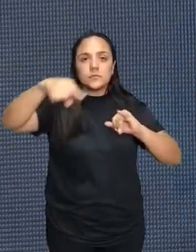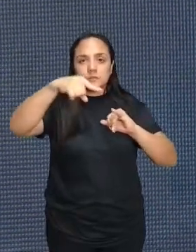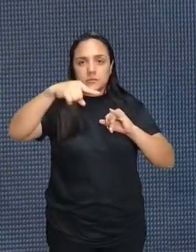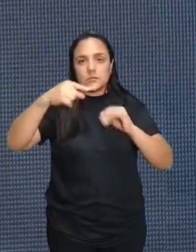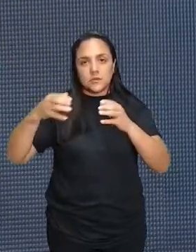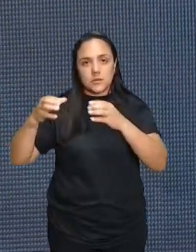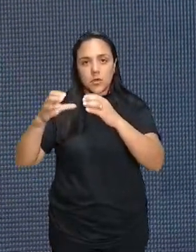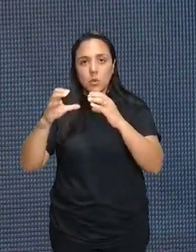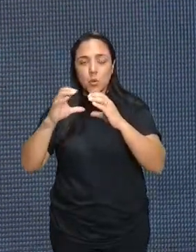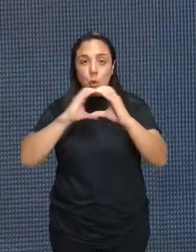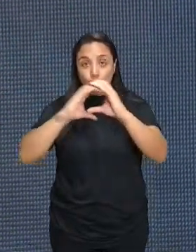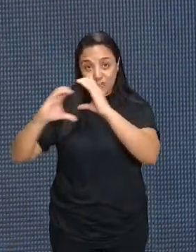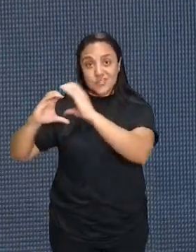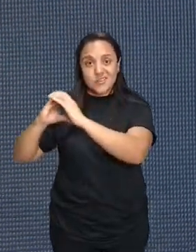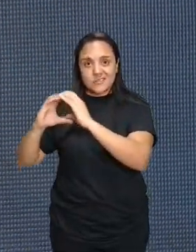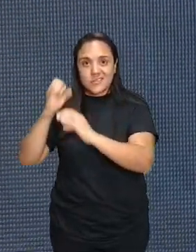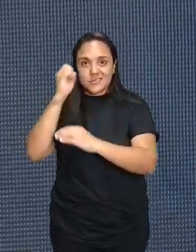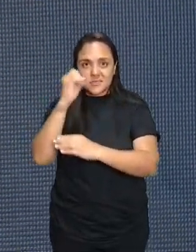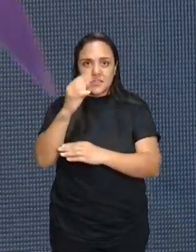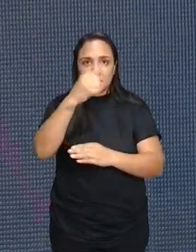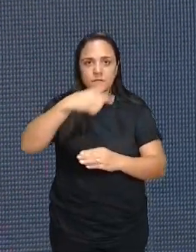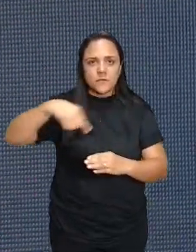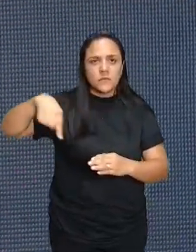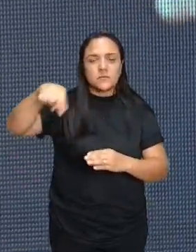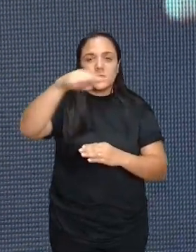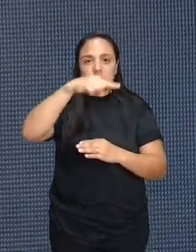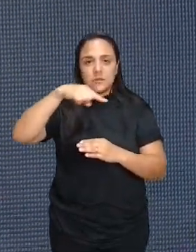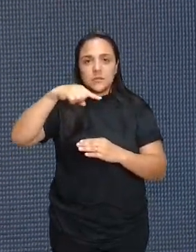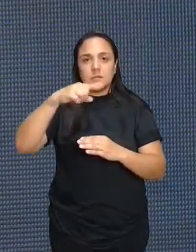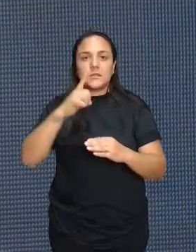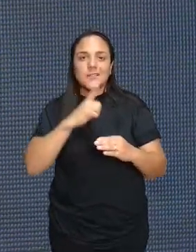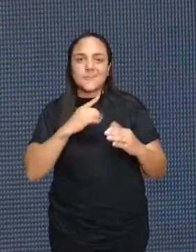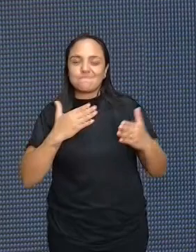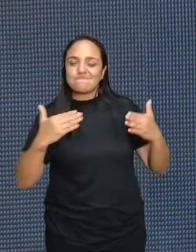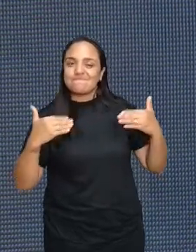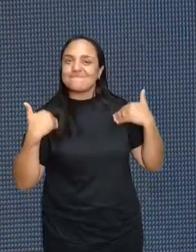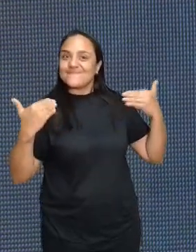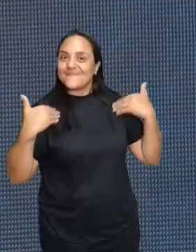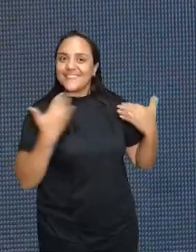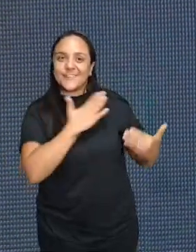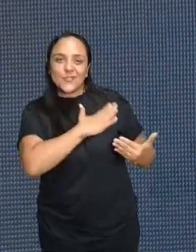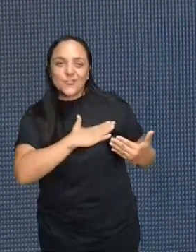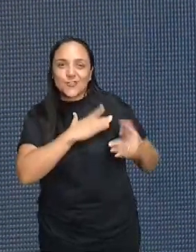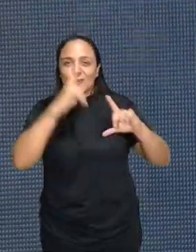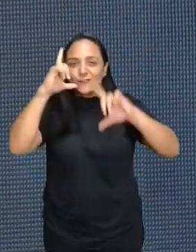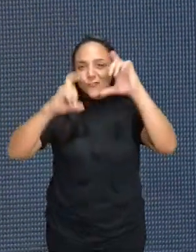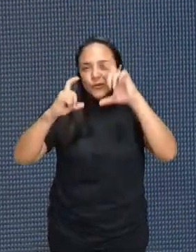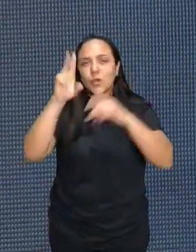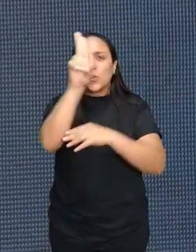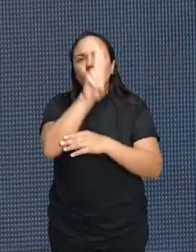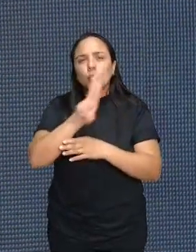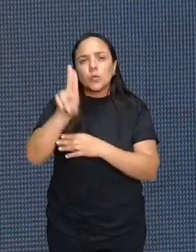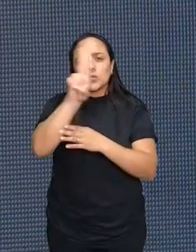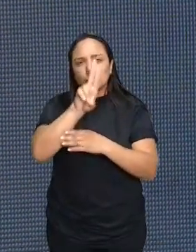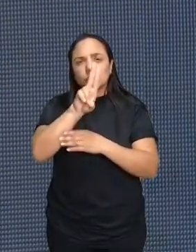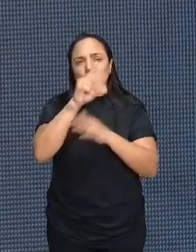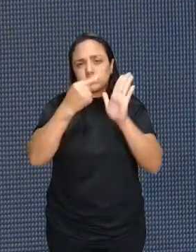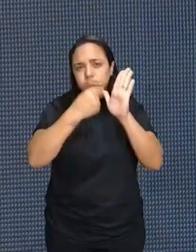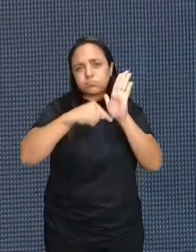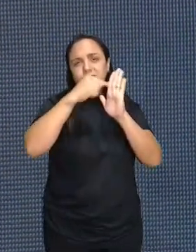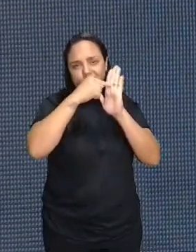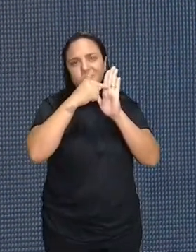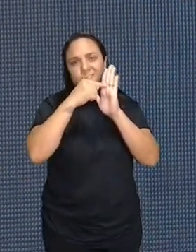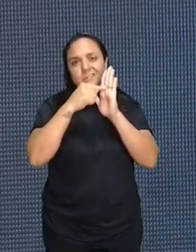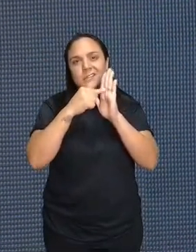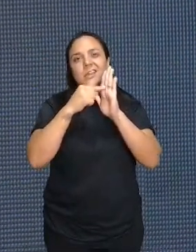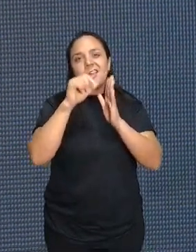comunicação aqui, né, que se vocês estão curtindo, que forem bater foto, usem hashtag Festival